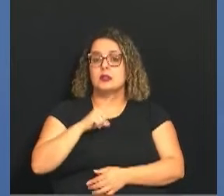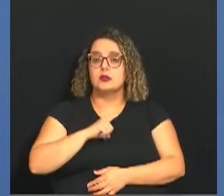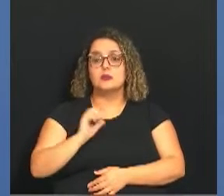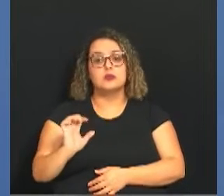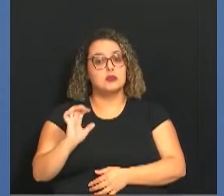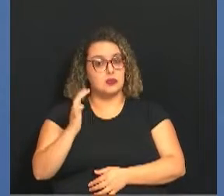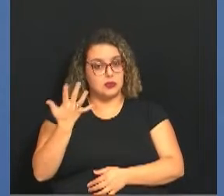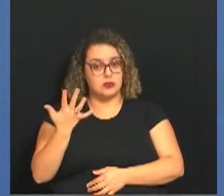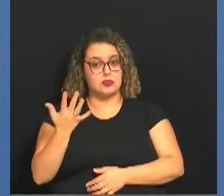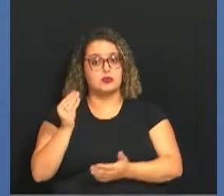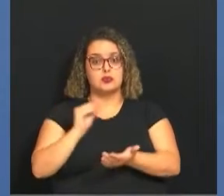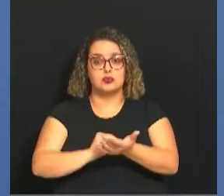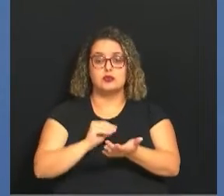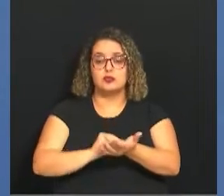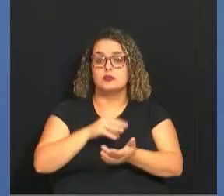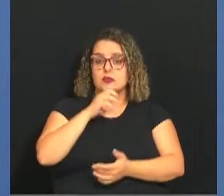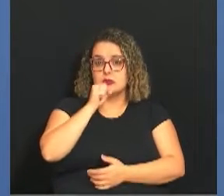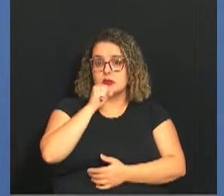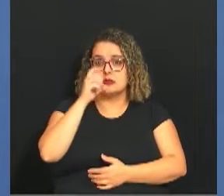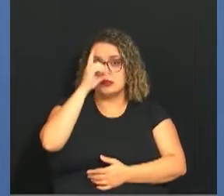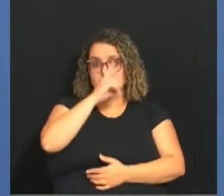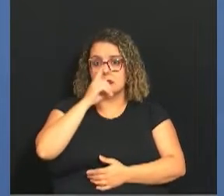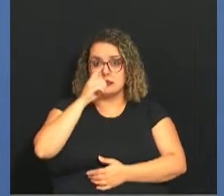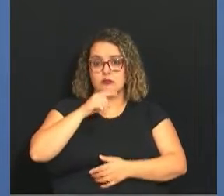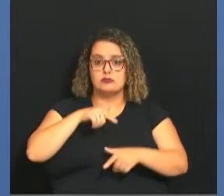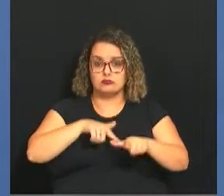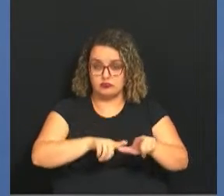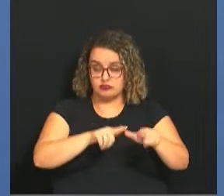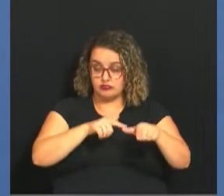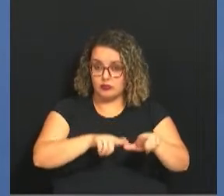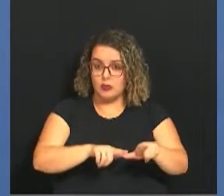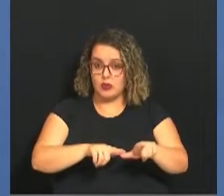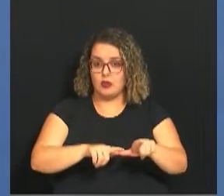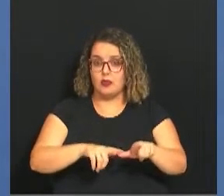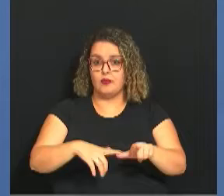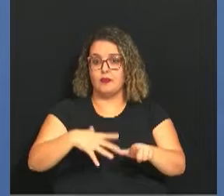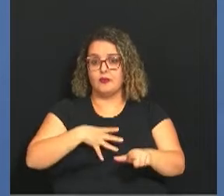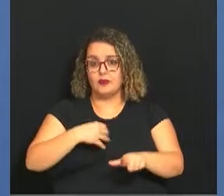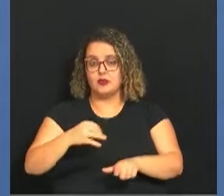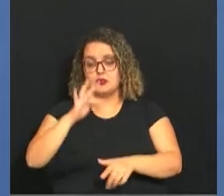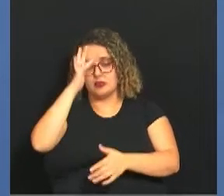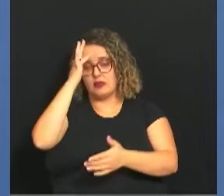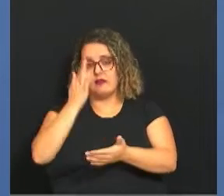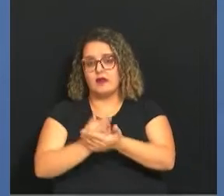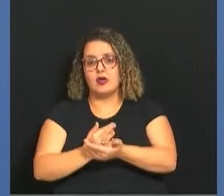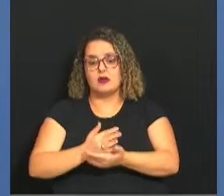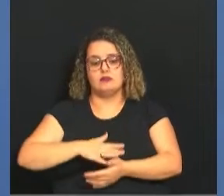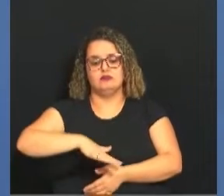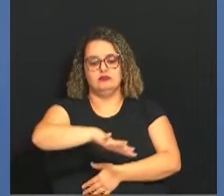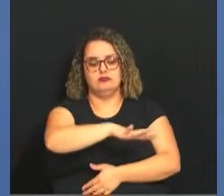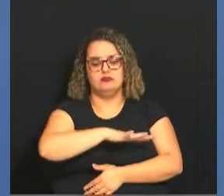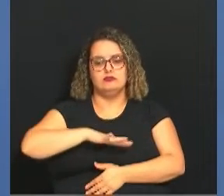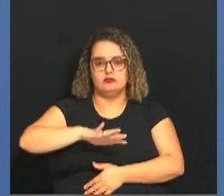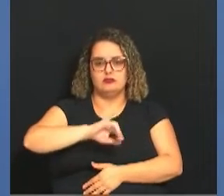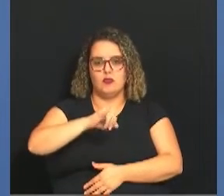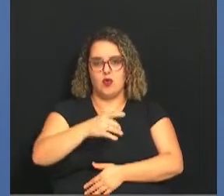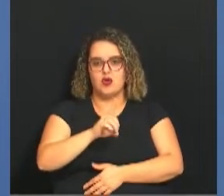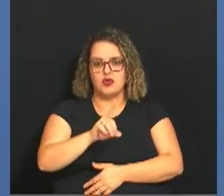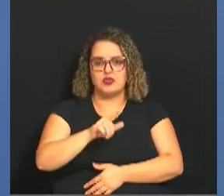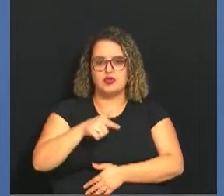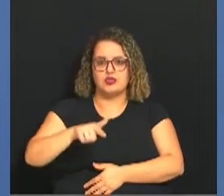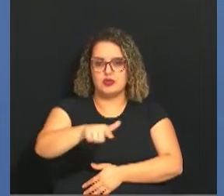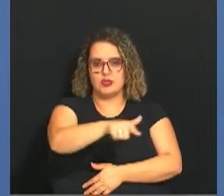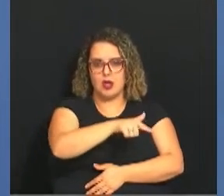aconteceu no último fim de semana no Templo de Umbanda Filhos da Fé, que fica no Jardim do Lago, que sofreu um novo ataque de